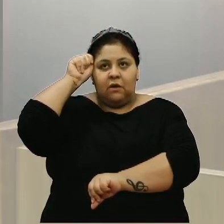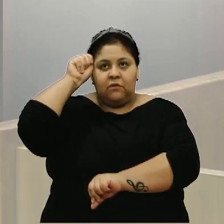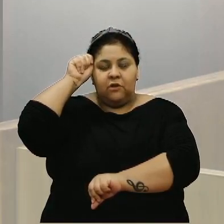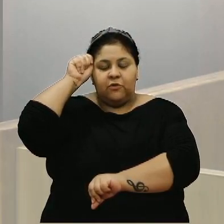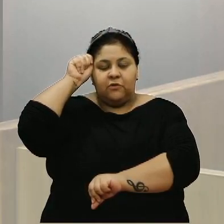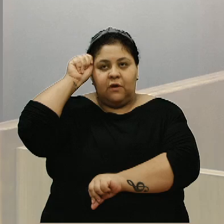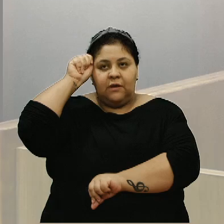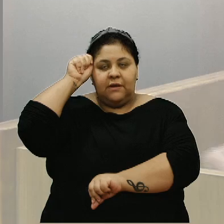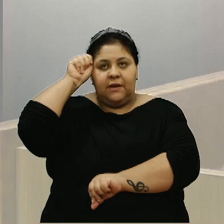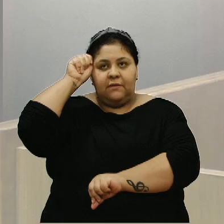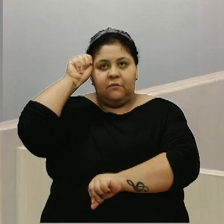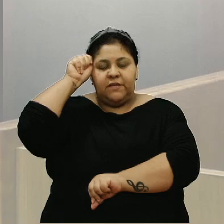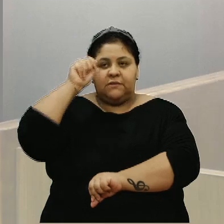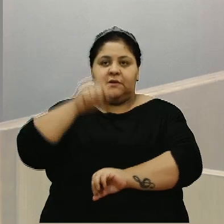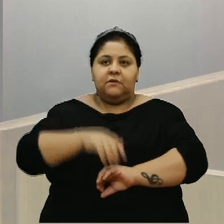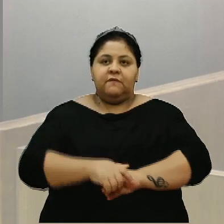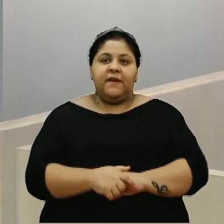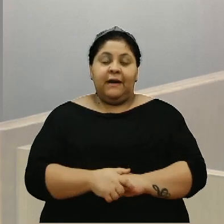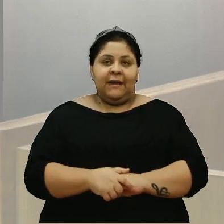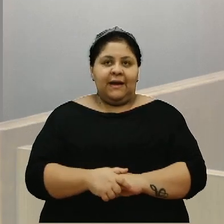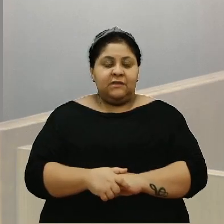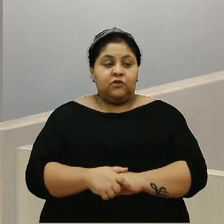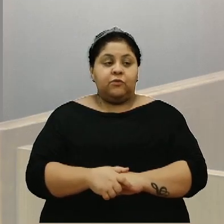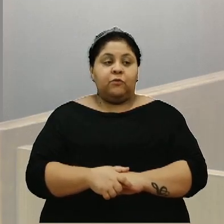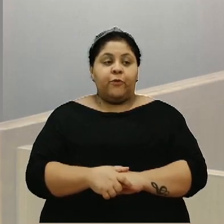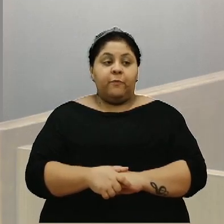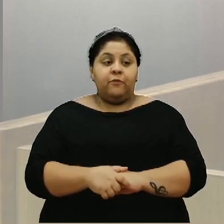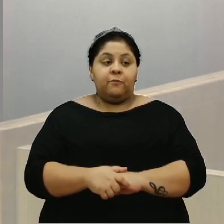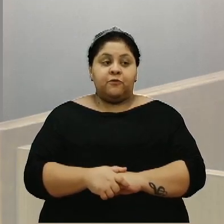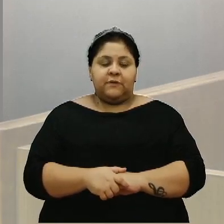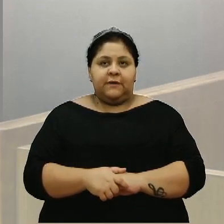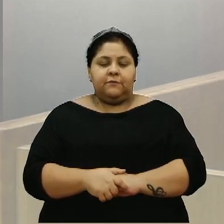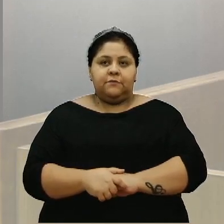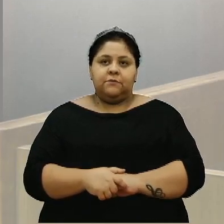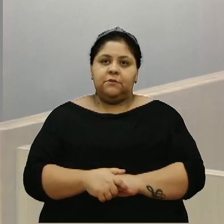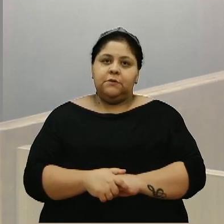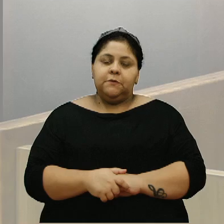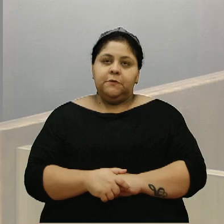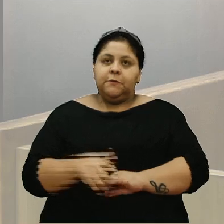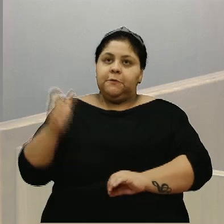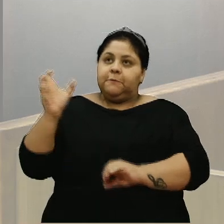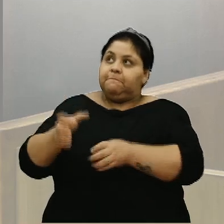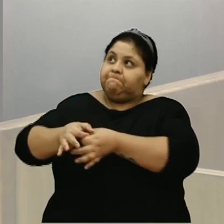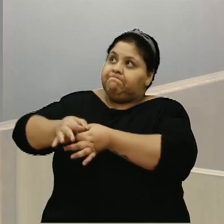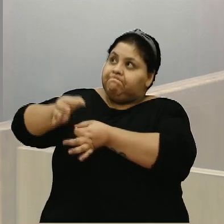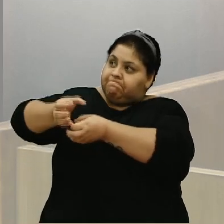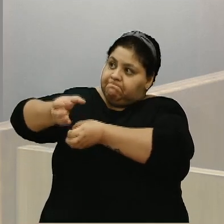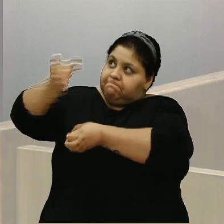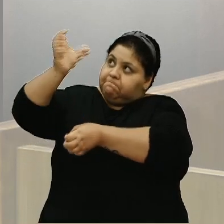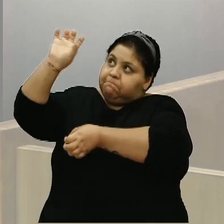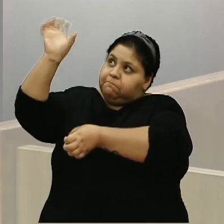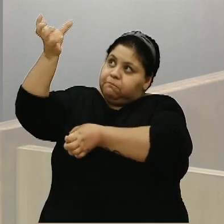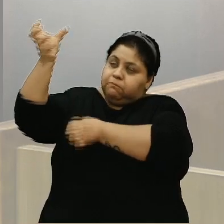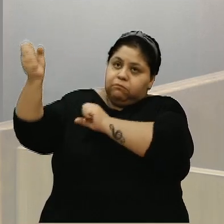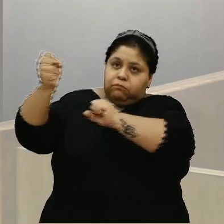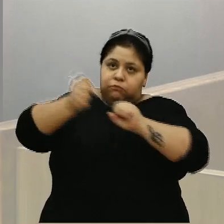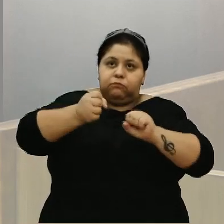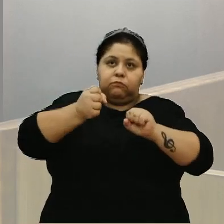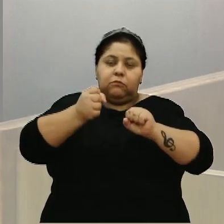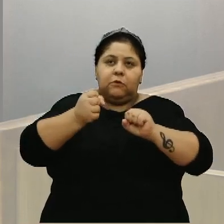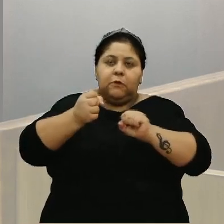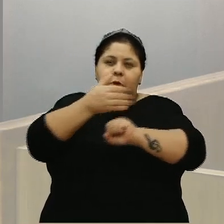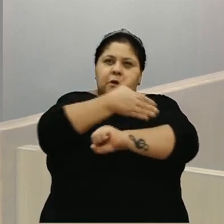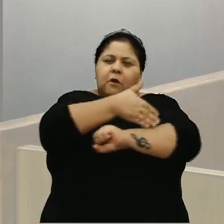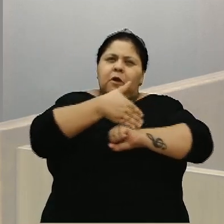Luiz Bonalume. Essa estrada municipal tem o nome de Luiz Bonalume, aonde vai aqui para